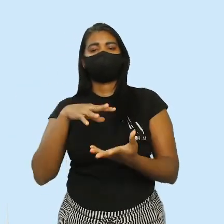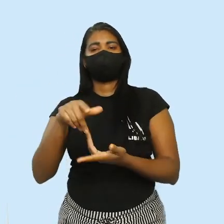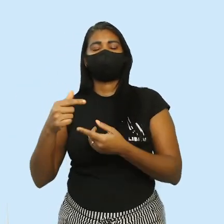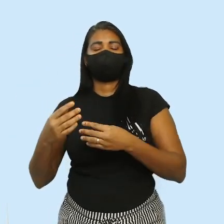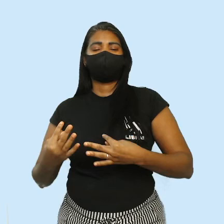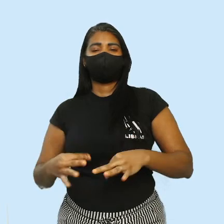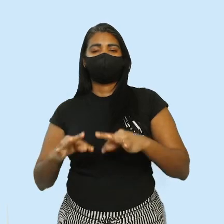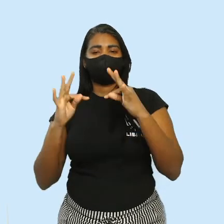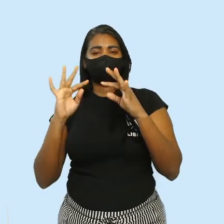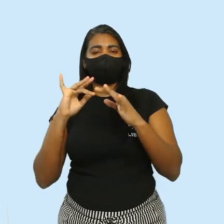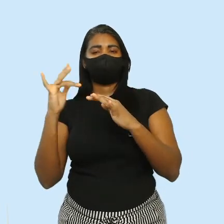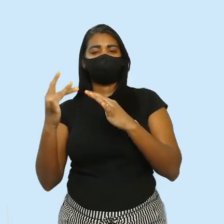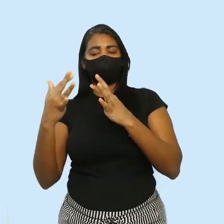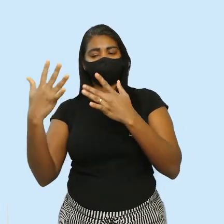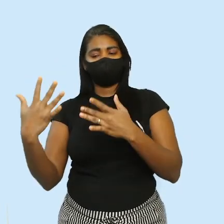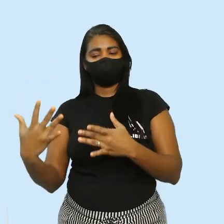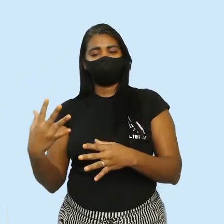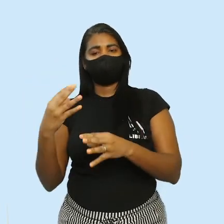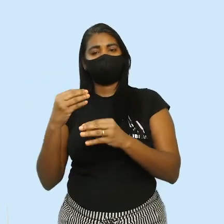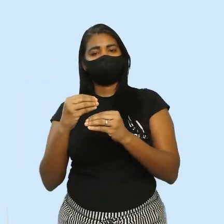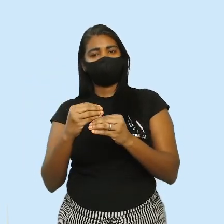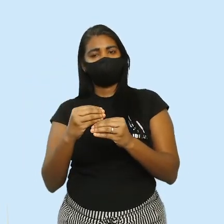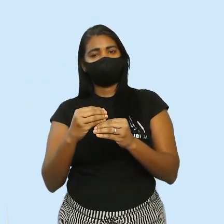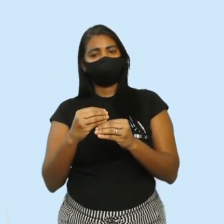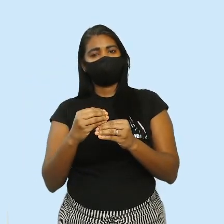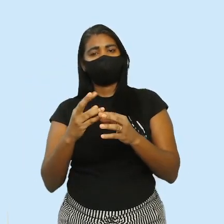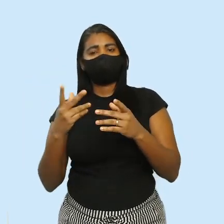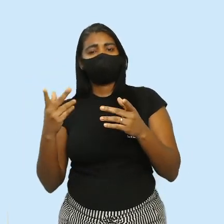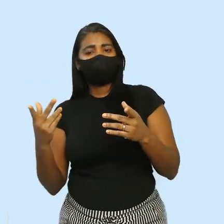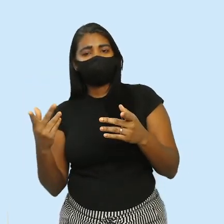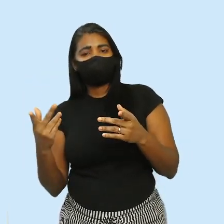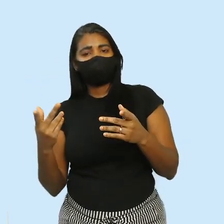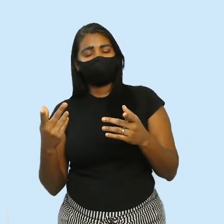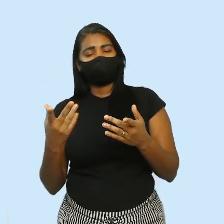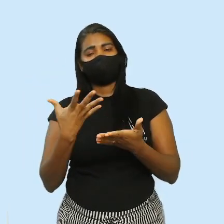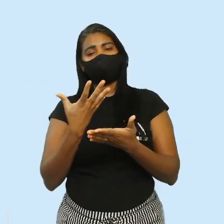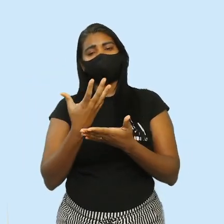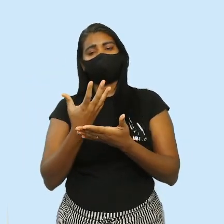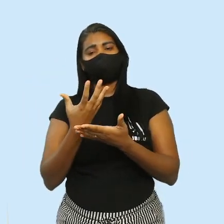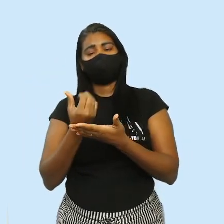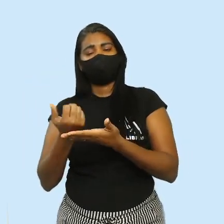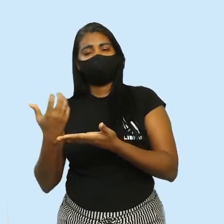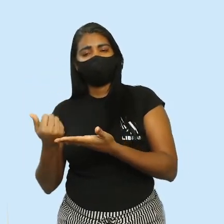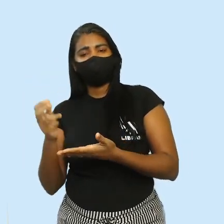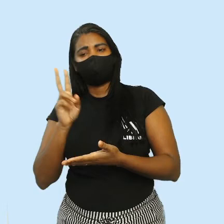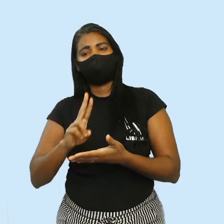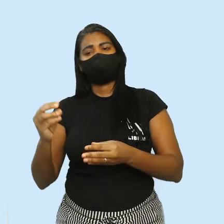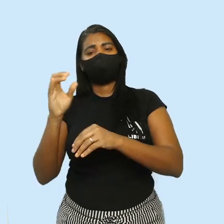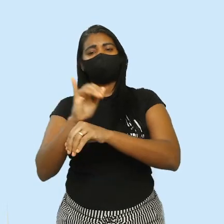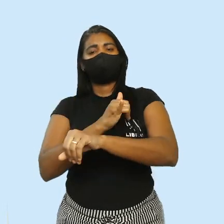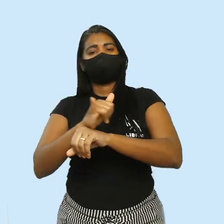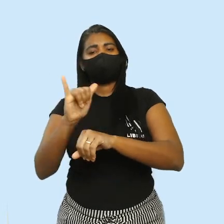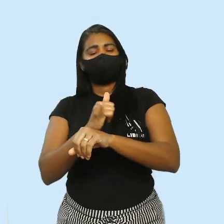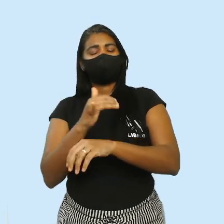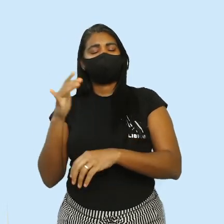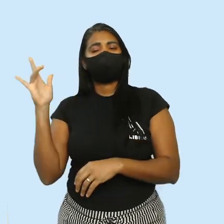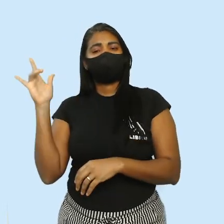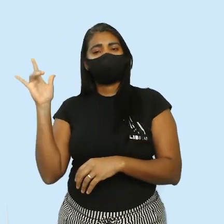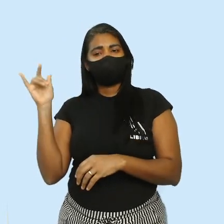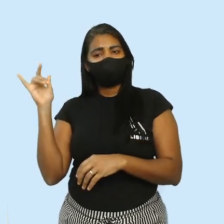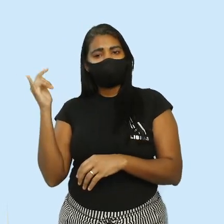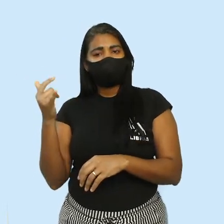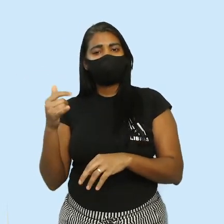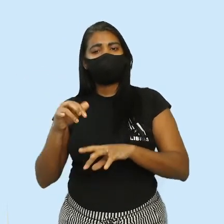online. Conta uma narrativa através de fragmentos em várias plataformas. Então, eles usam YouTube, eles usam Instagram, eles